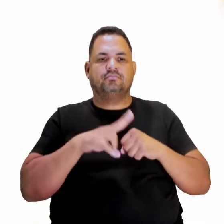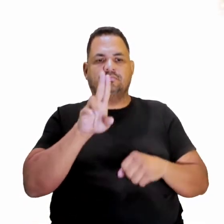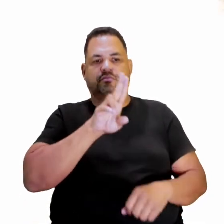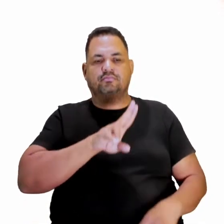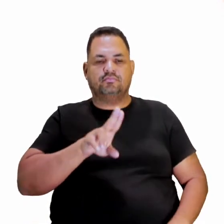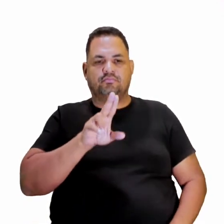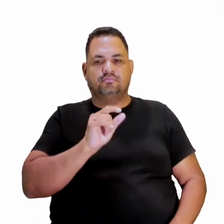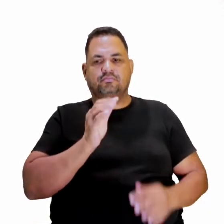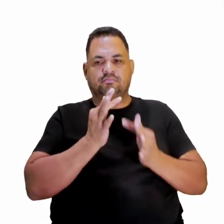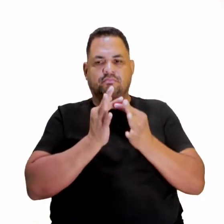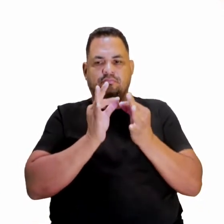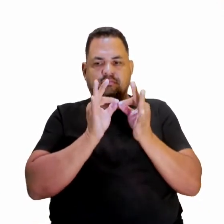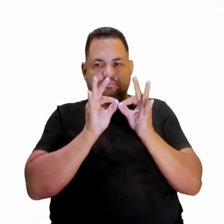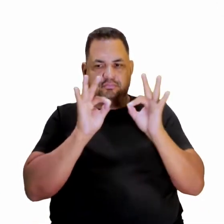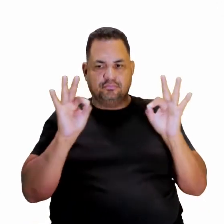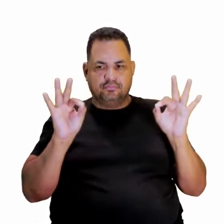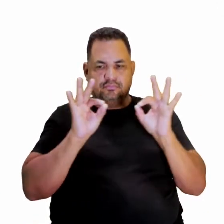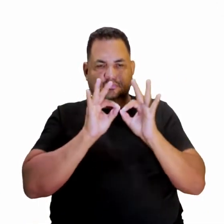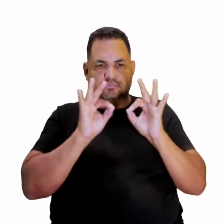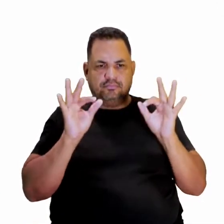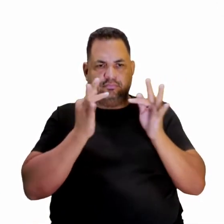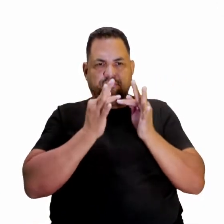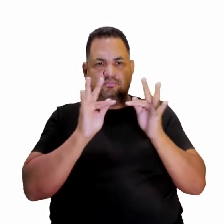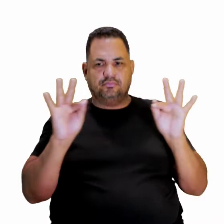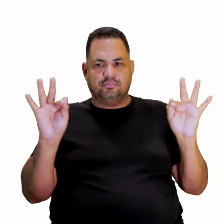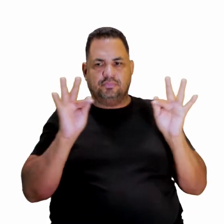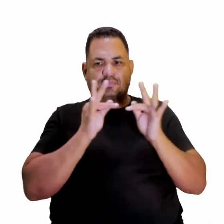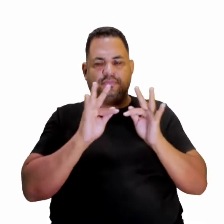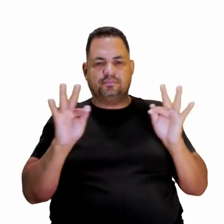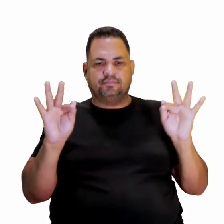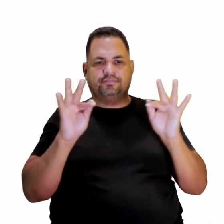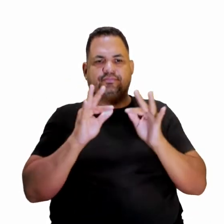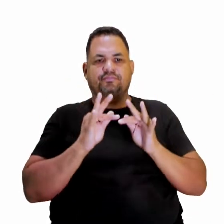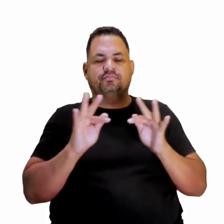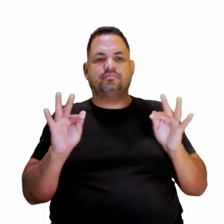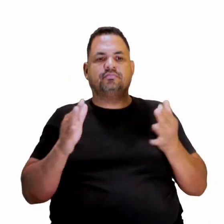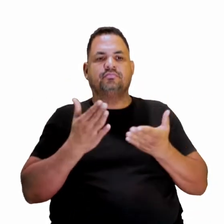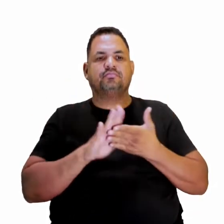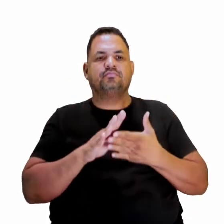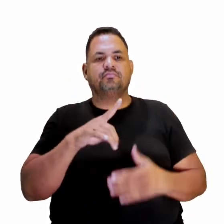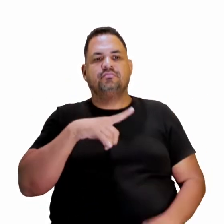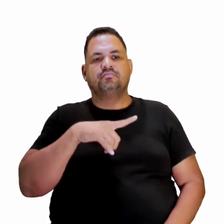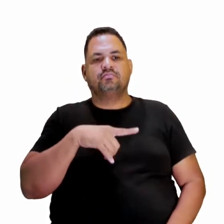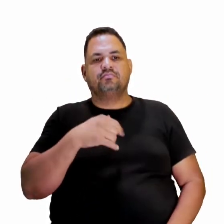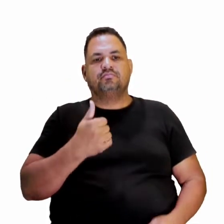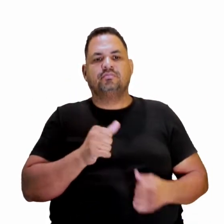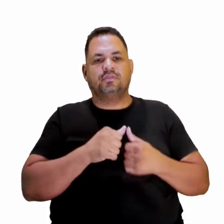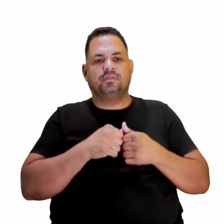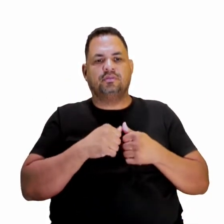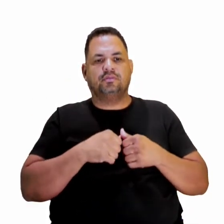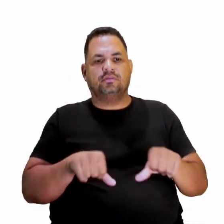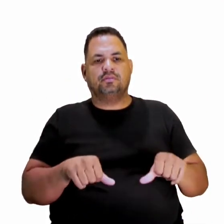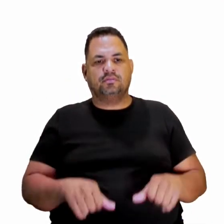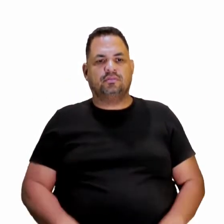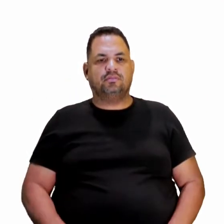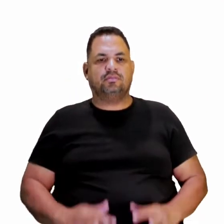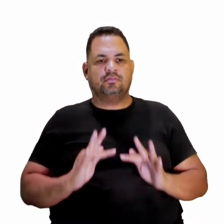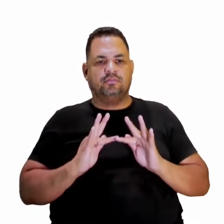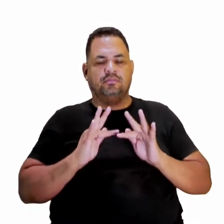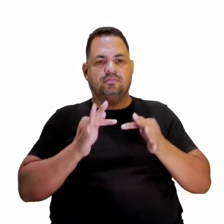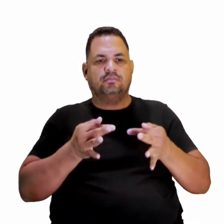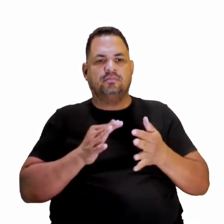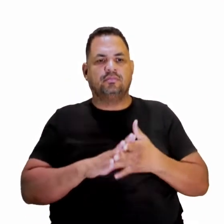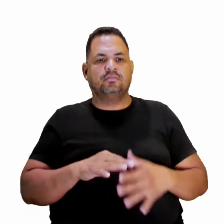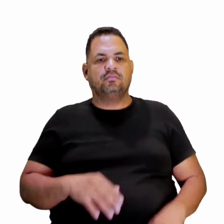nas frases, nessas frases aqui. O verbo stay, o verbo aqui pode ser ficar, finish,